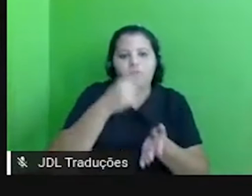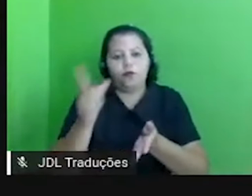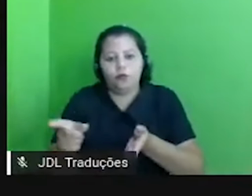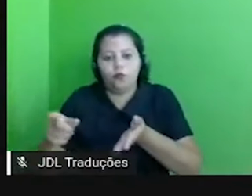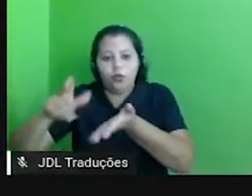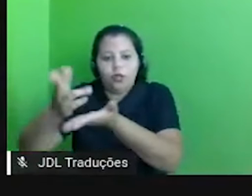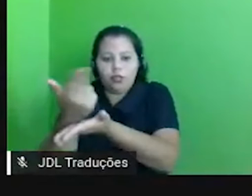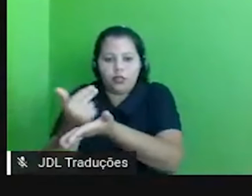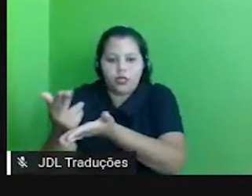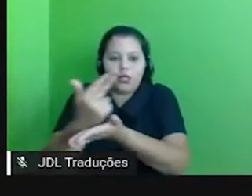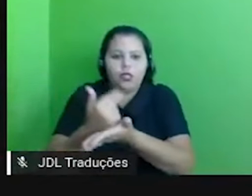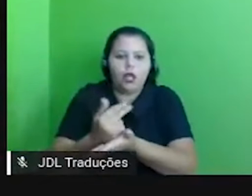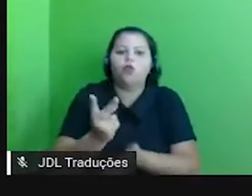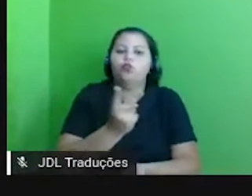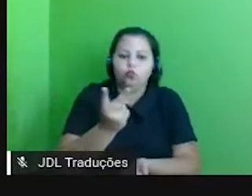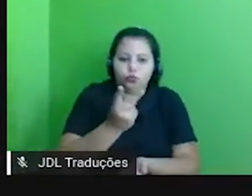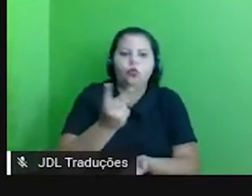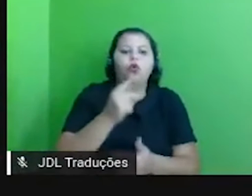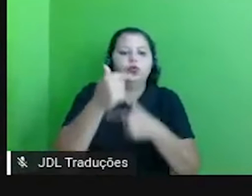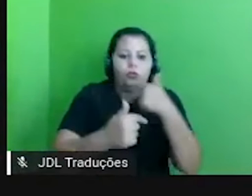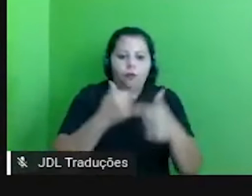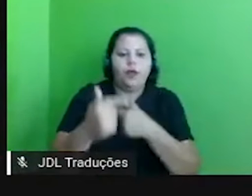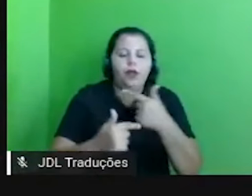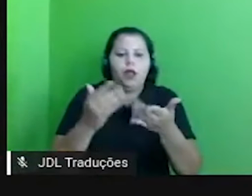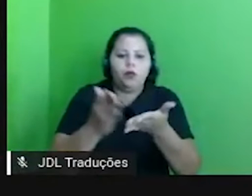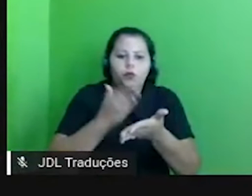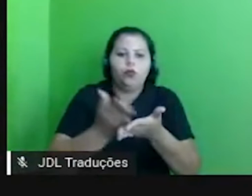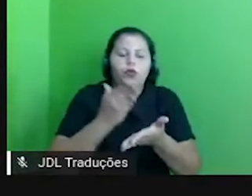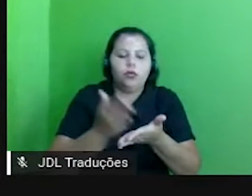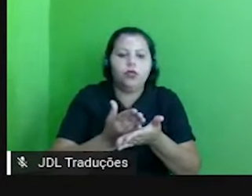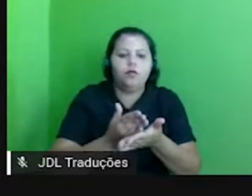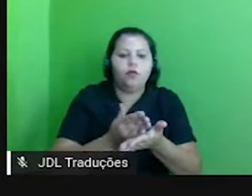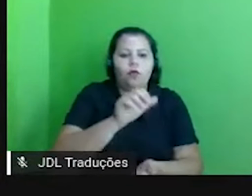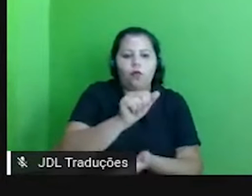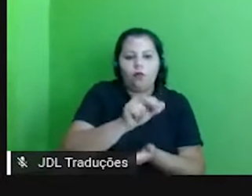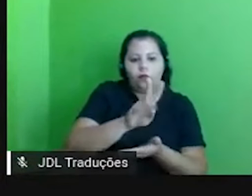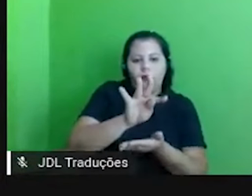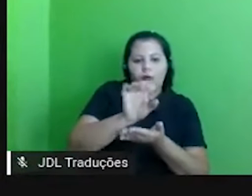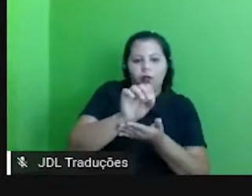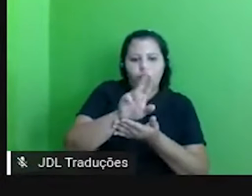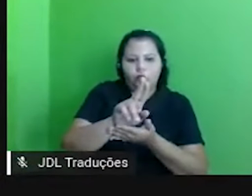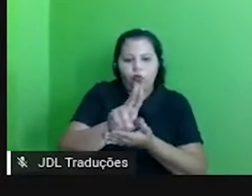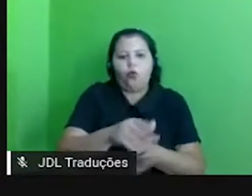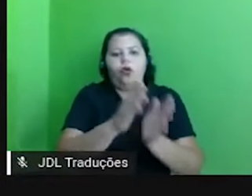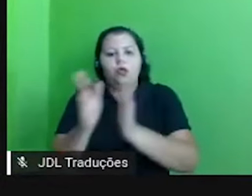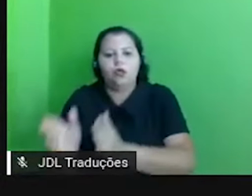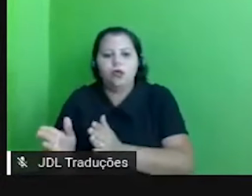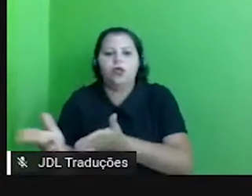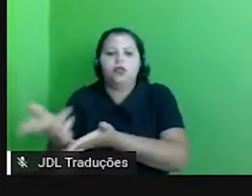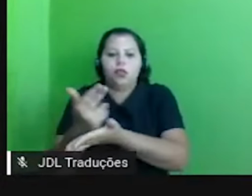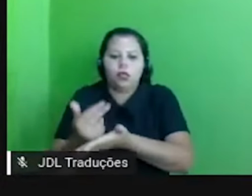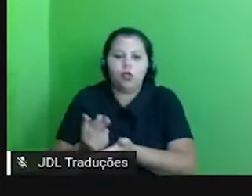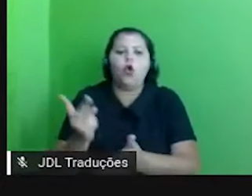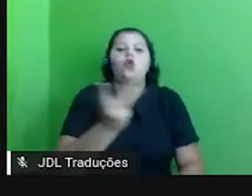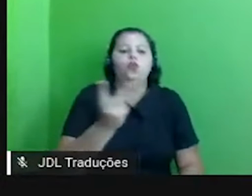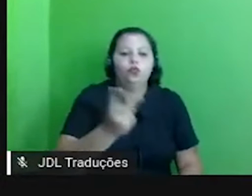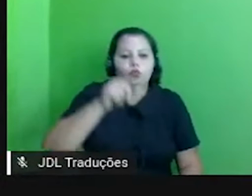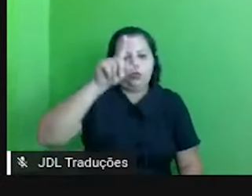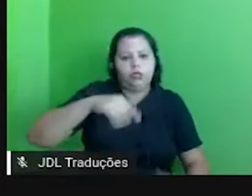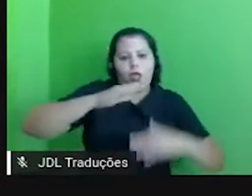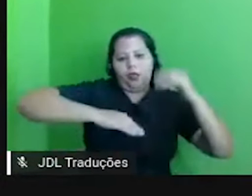das funções que que eles exerceram nesse livro né de dia autor e ilustrador Ambos são professores educadores